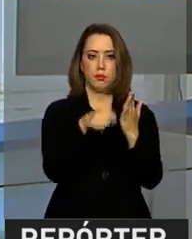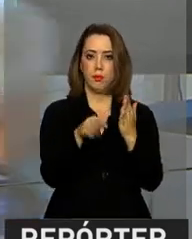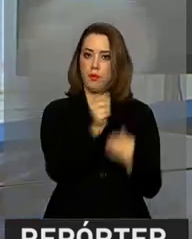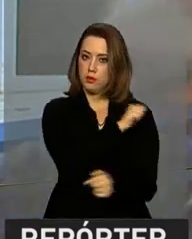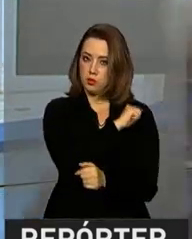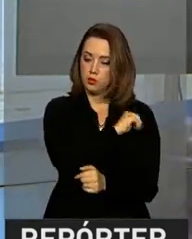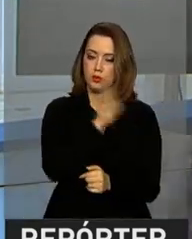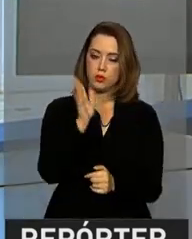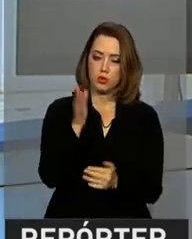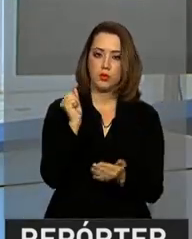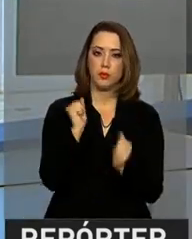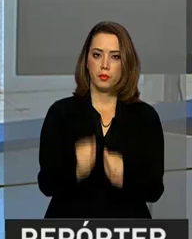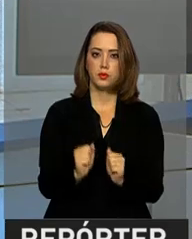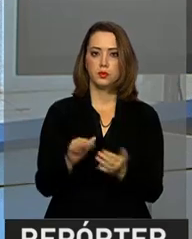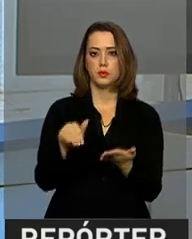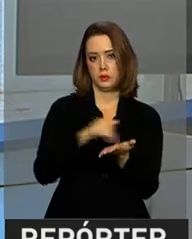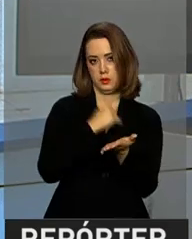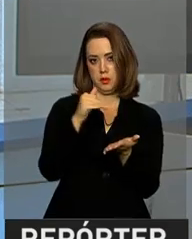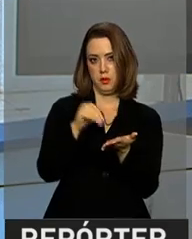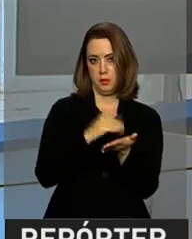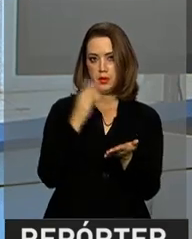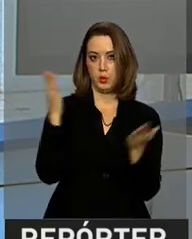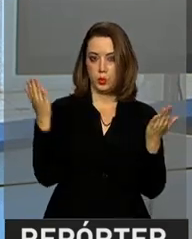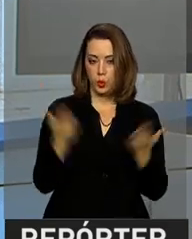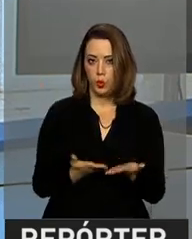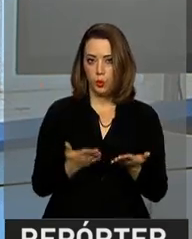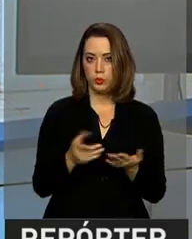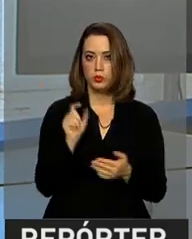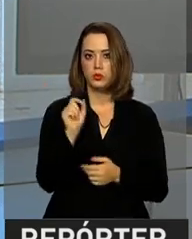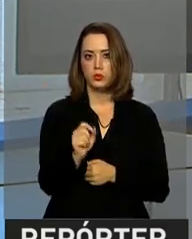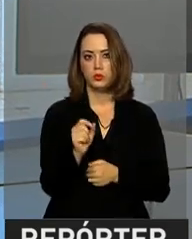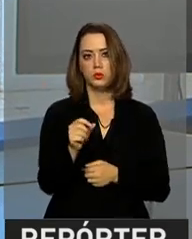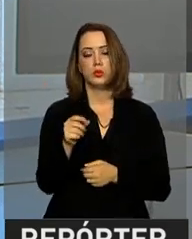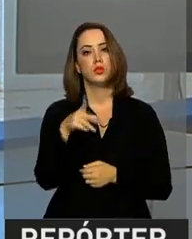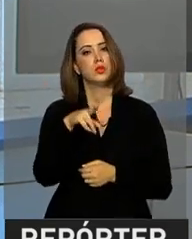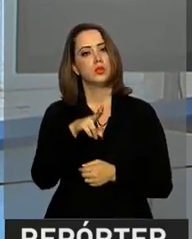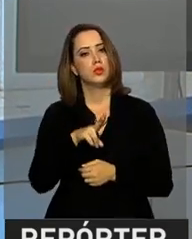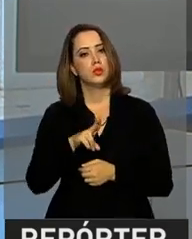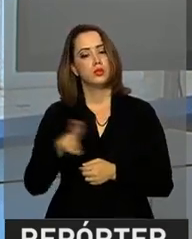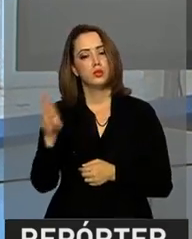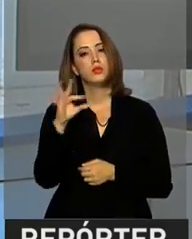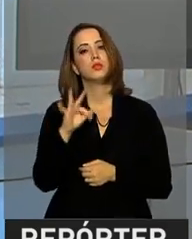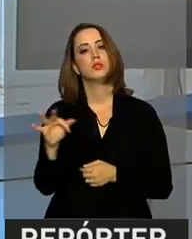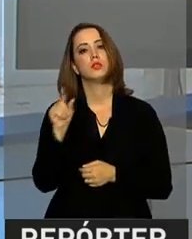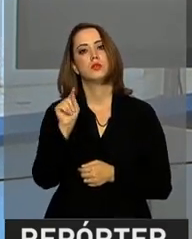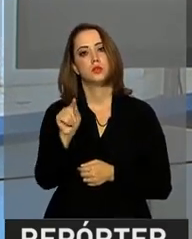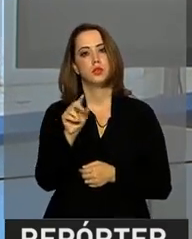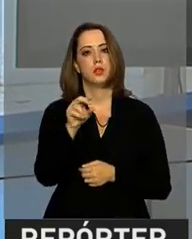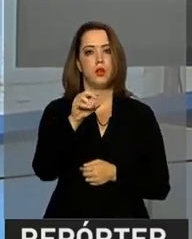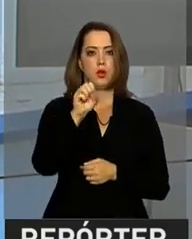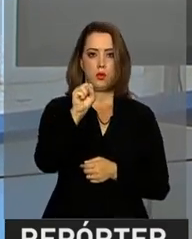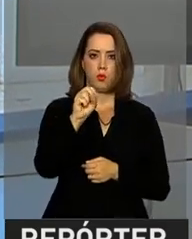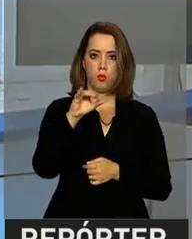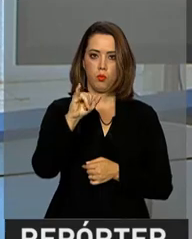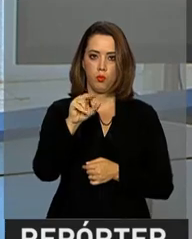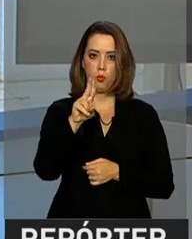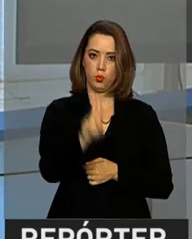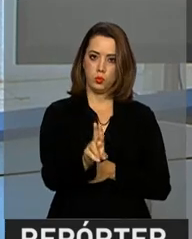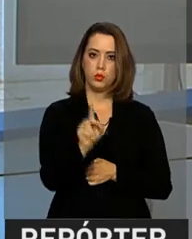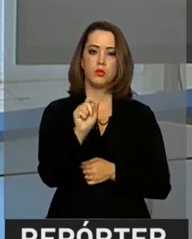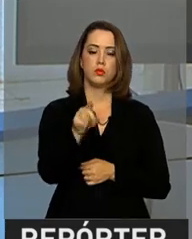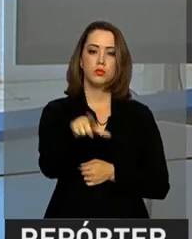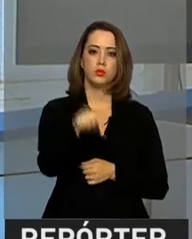fazer as matrículas a partir de hoje nas instituições de ensino. O sistema de seleção unificada